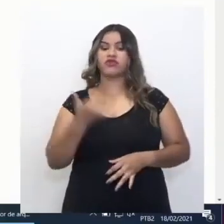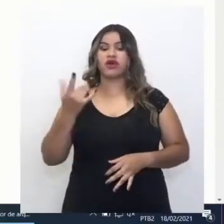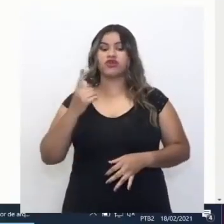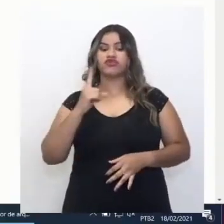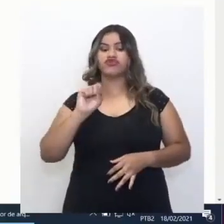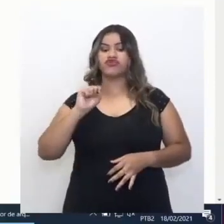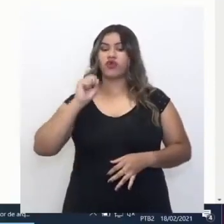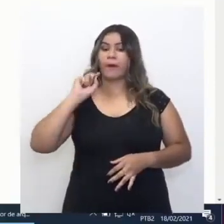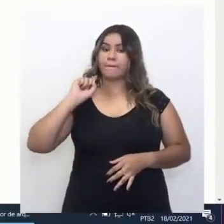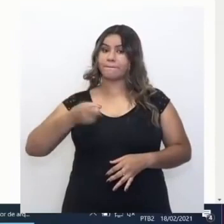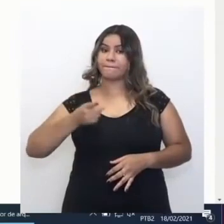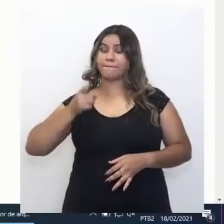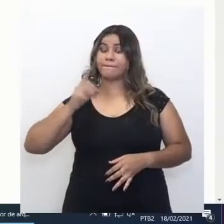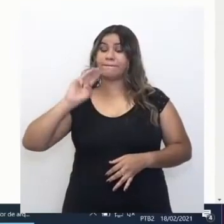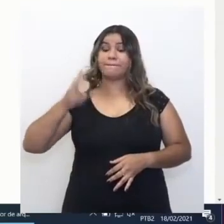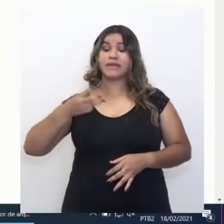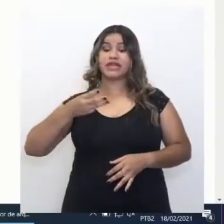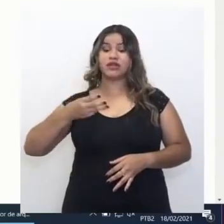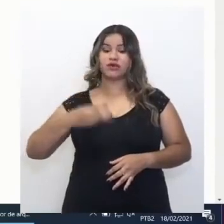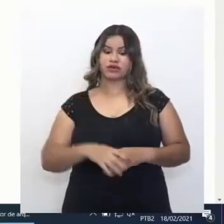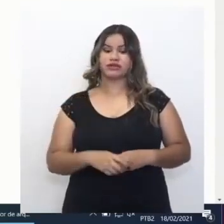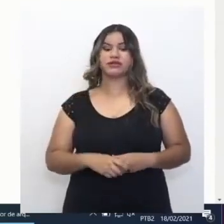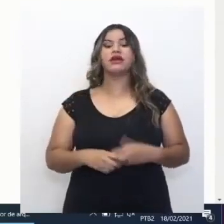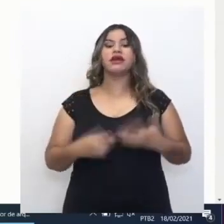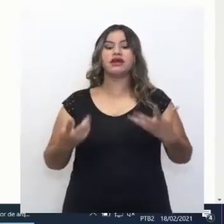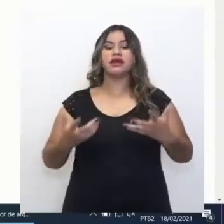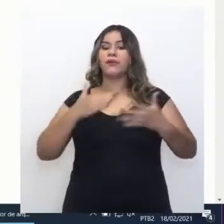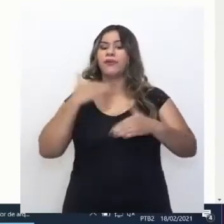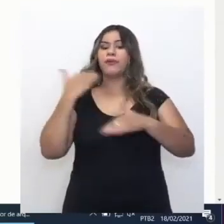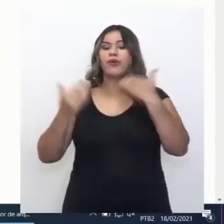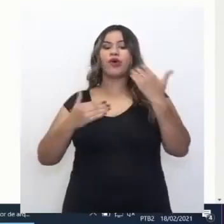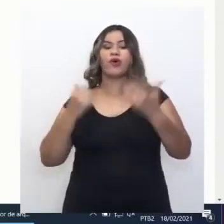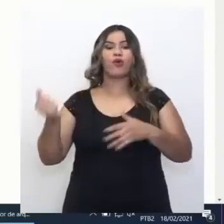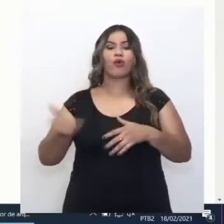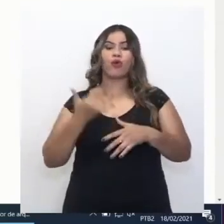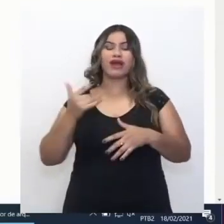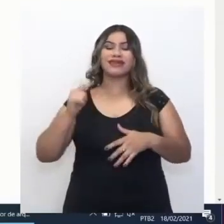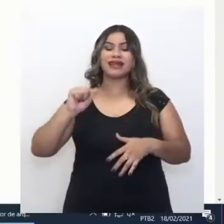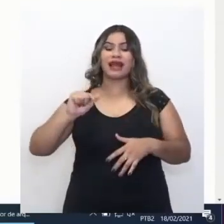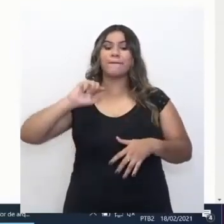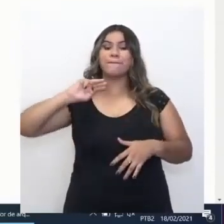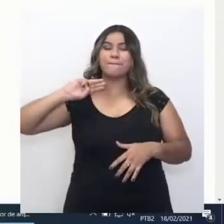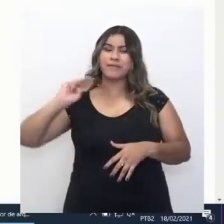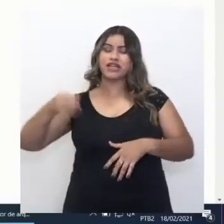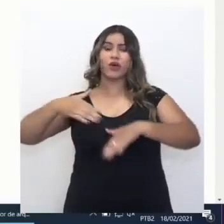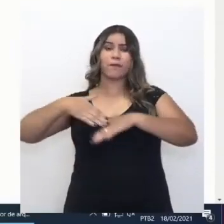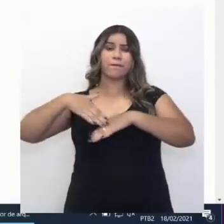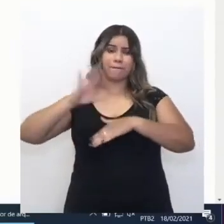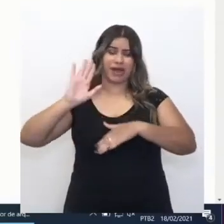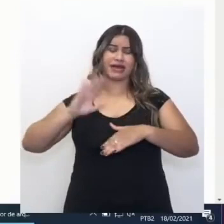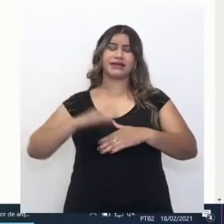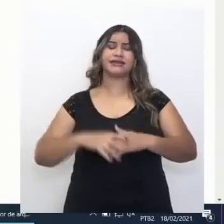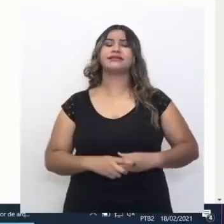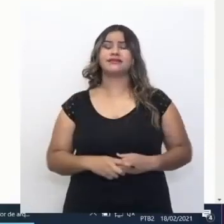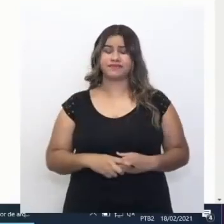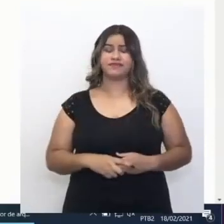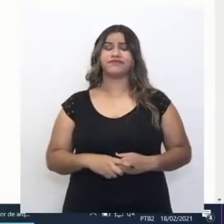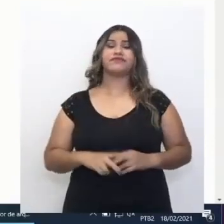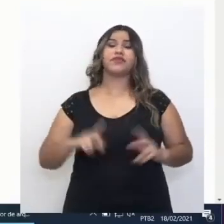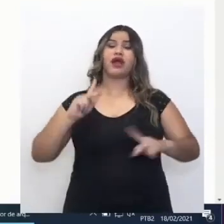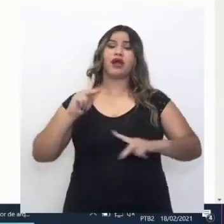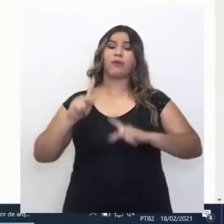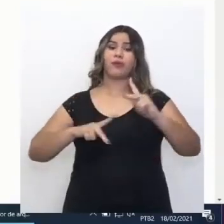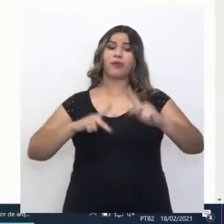aí mais de 7 milhões, quase aí, mais de 7 milhões e 800 mil pessoas, né? O crescimento da população nesse ano foi